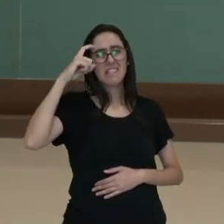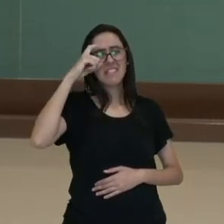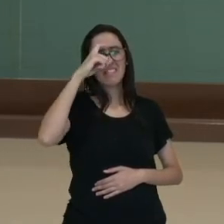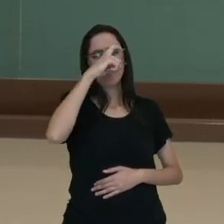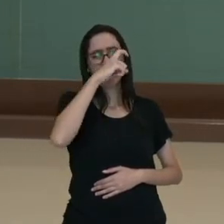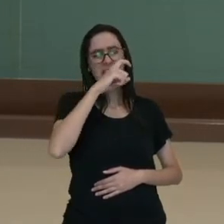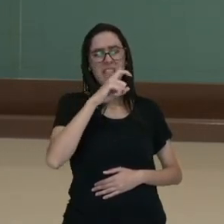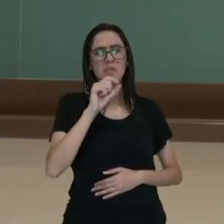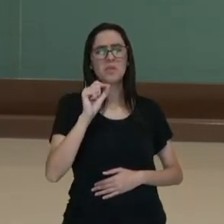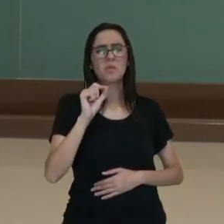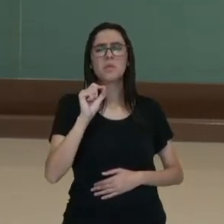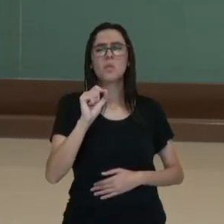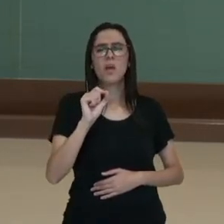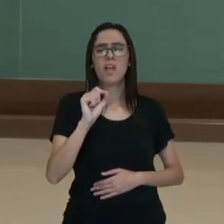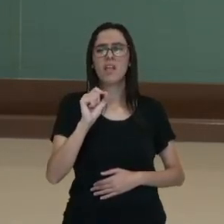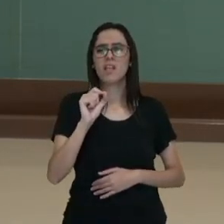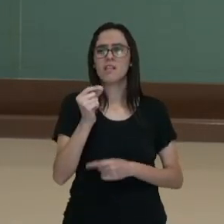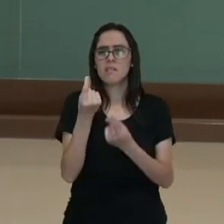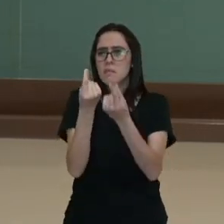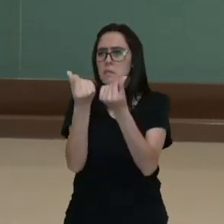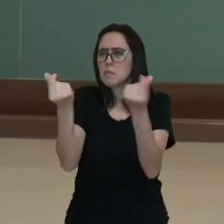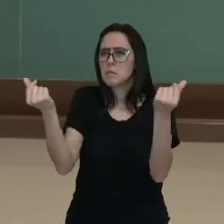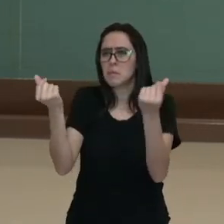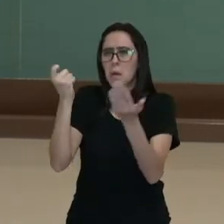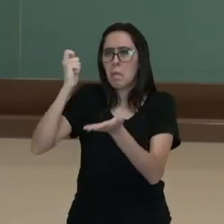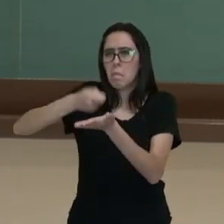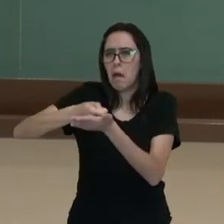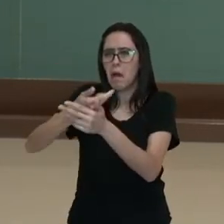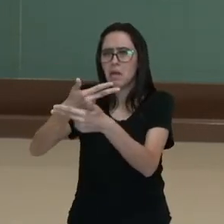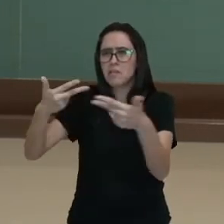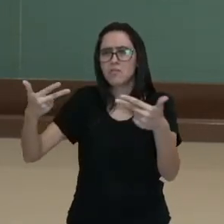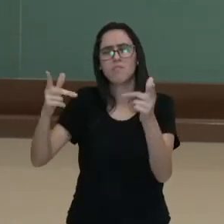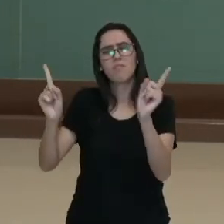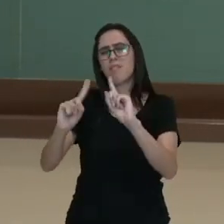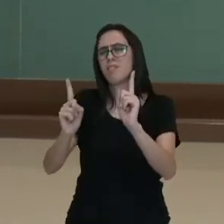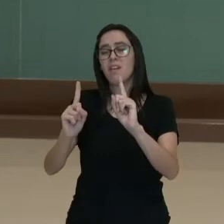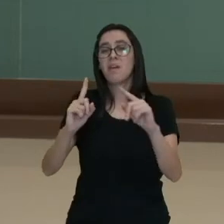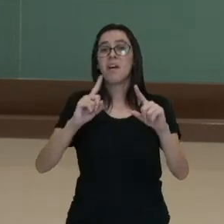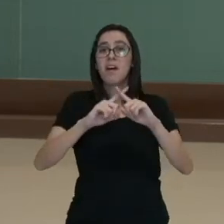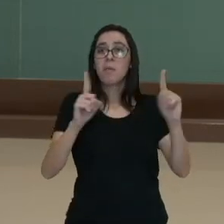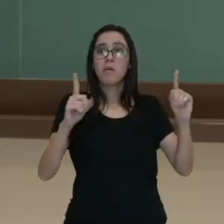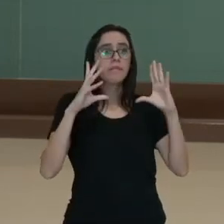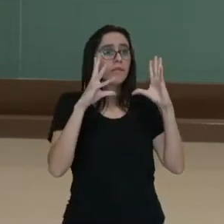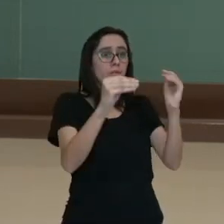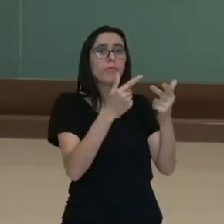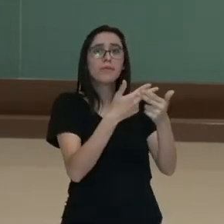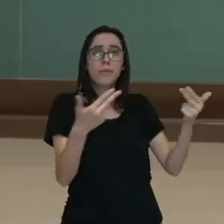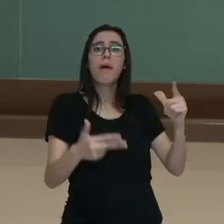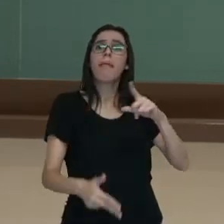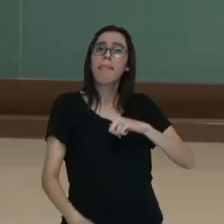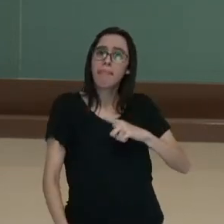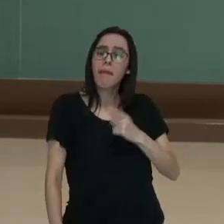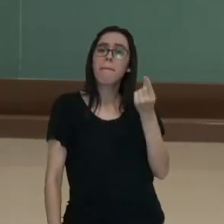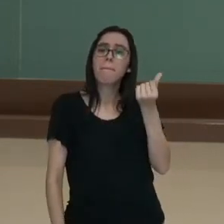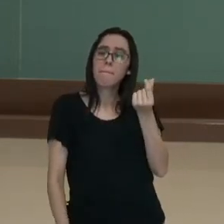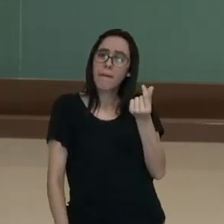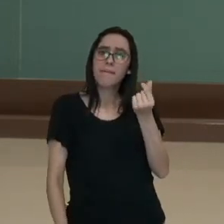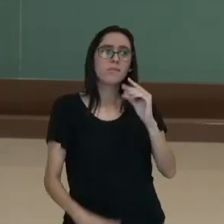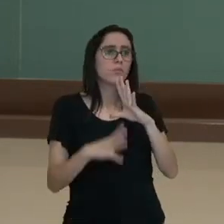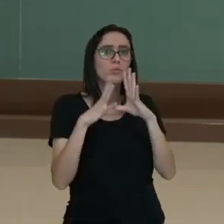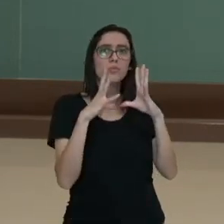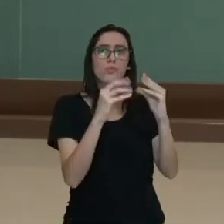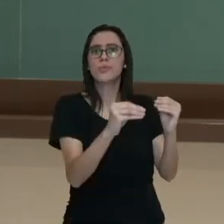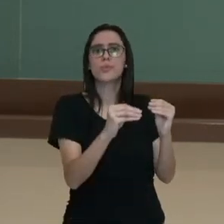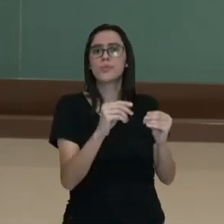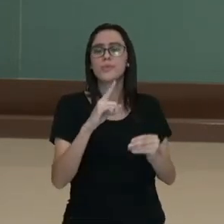quanto custam as coisas, os valores das coisas, sim que tudo tem preço. Né? Não é um valor, tudo tem preço,